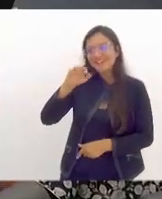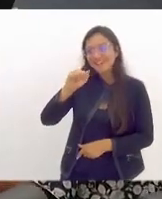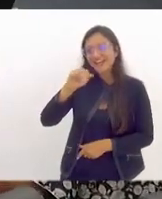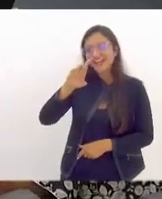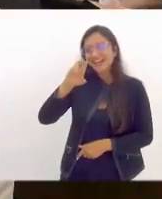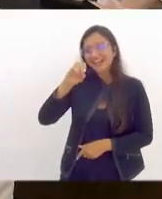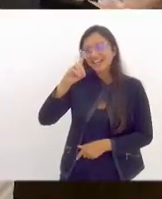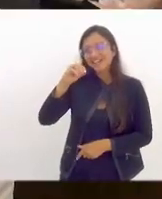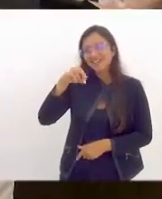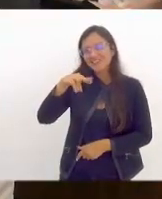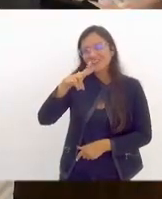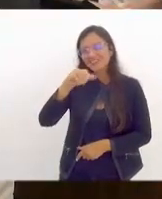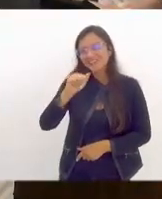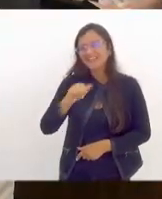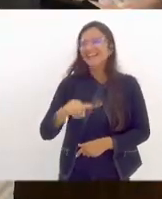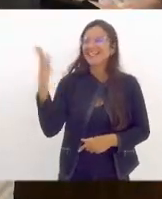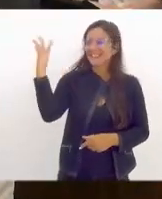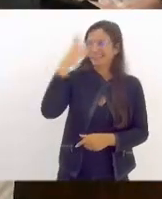demais